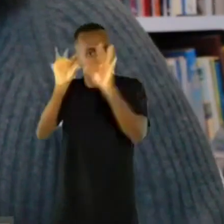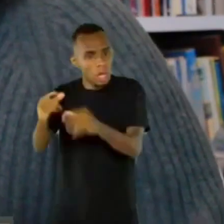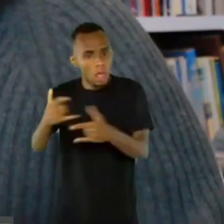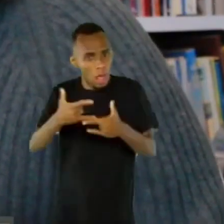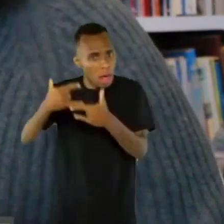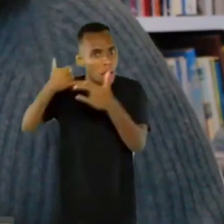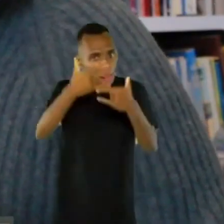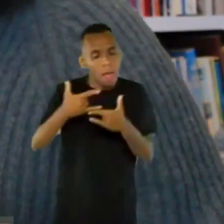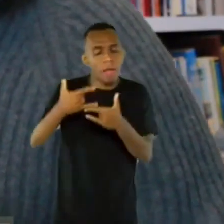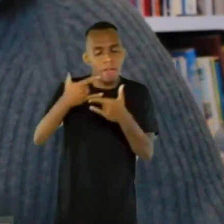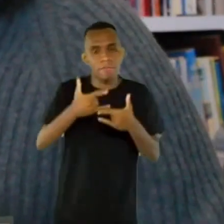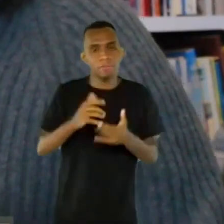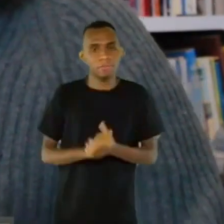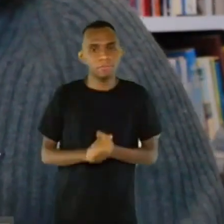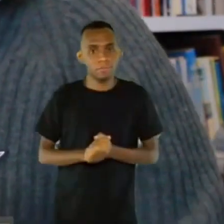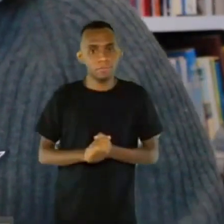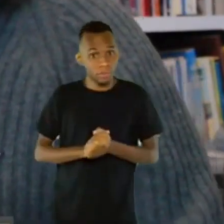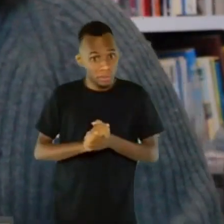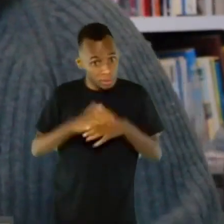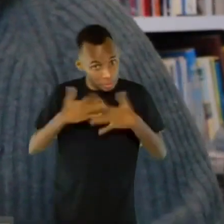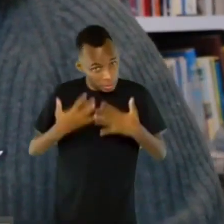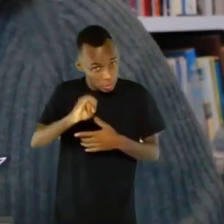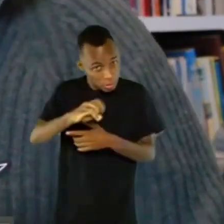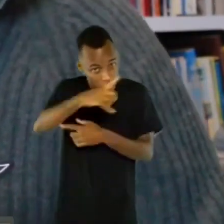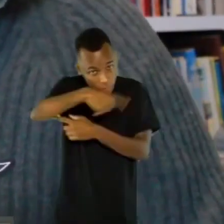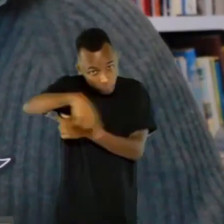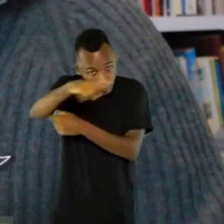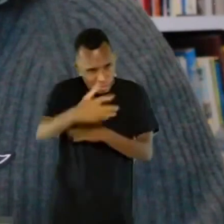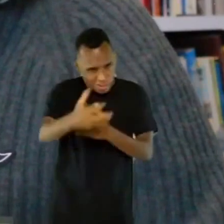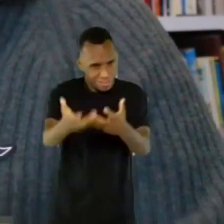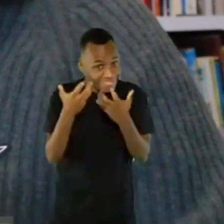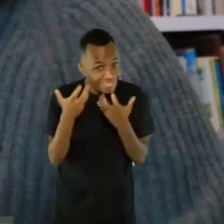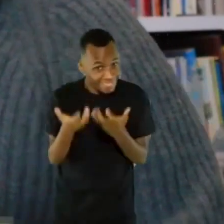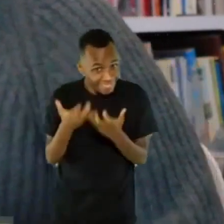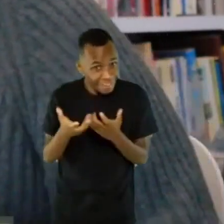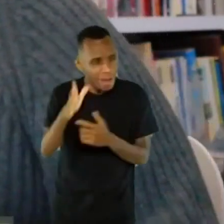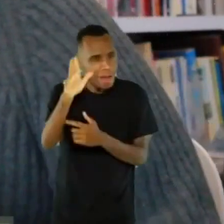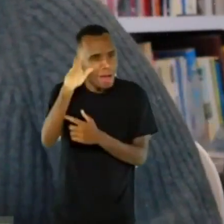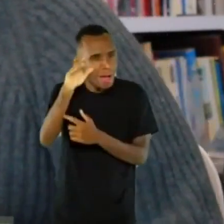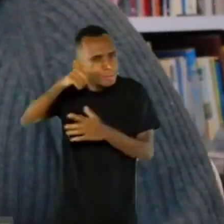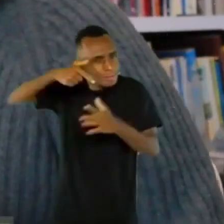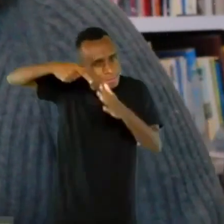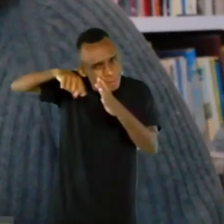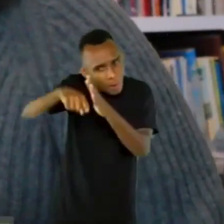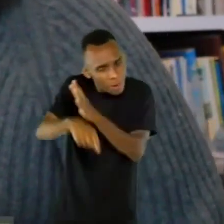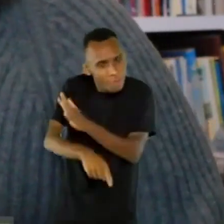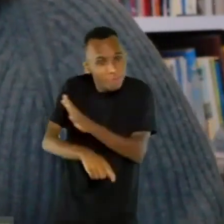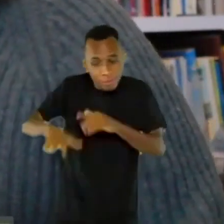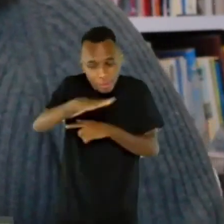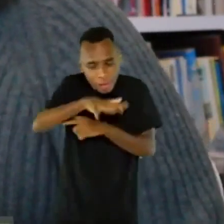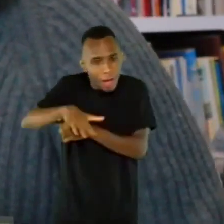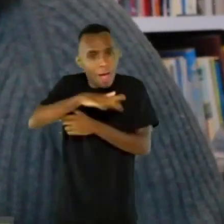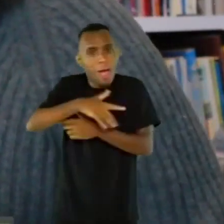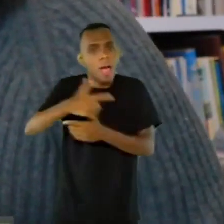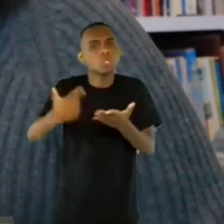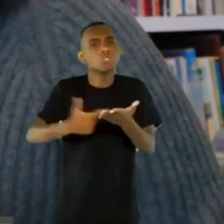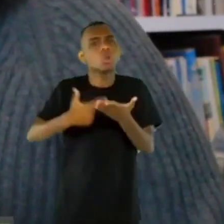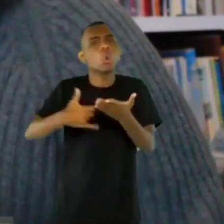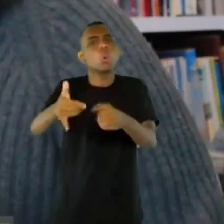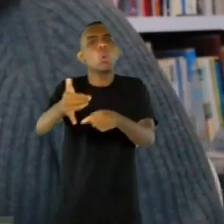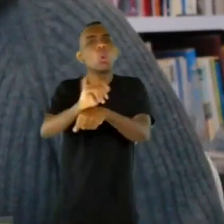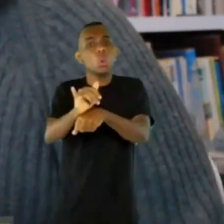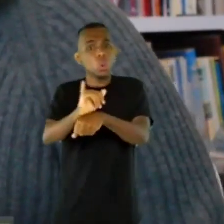papo. Então, se você quiser aí mergulhar nesse mundo de literatura, o YouTube do Sempre um Papo tem